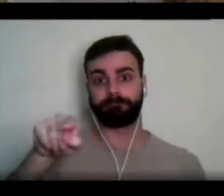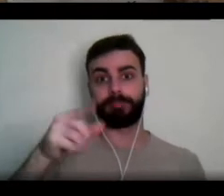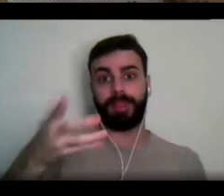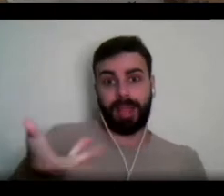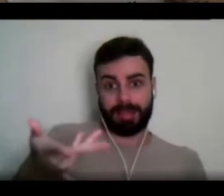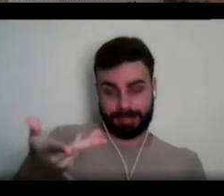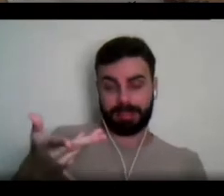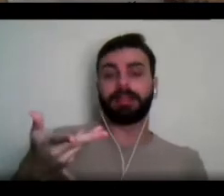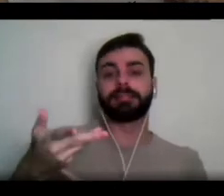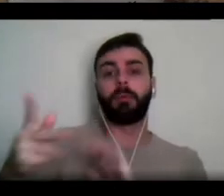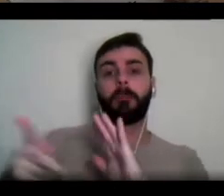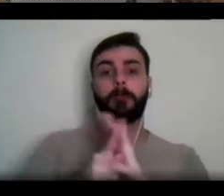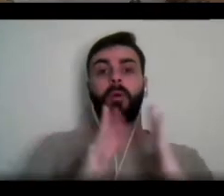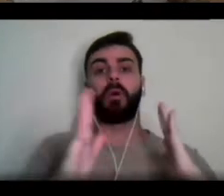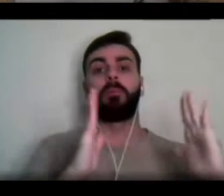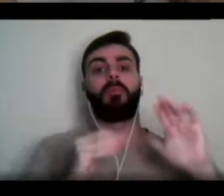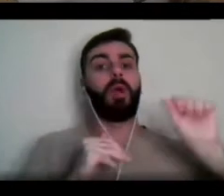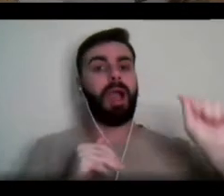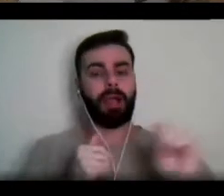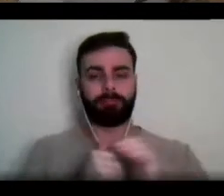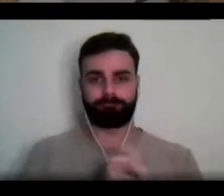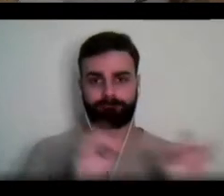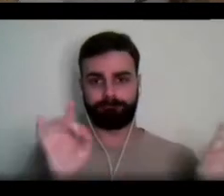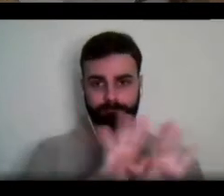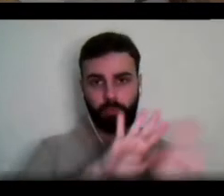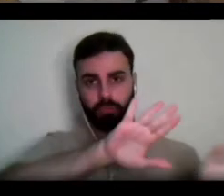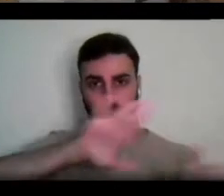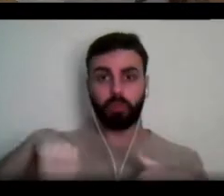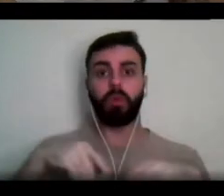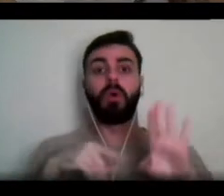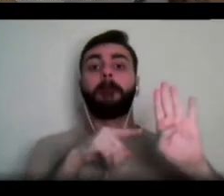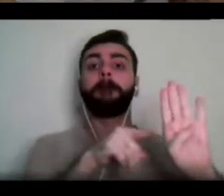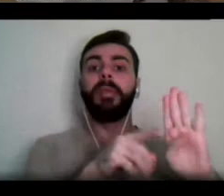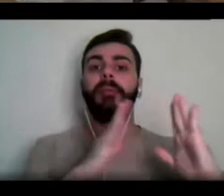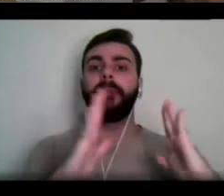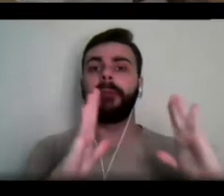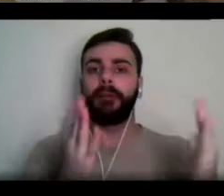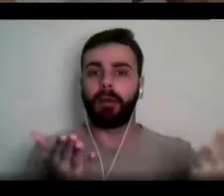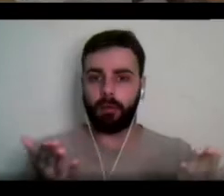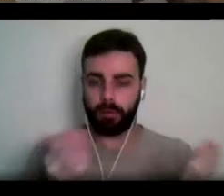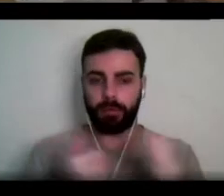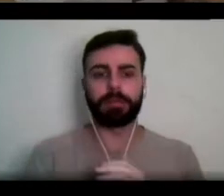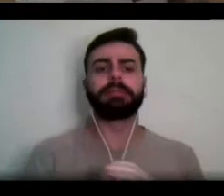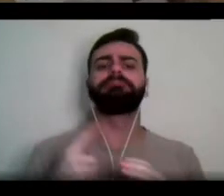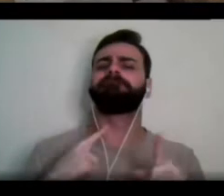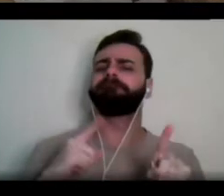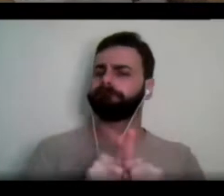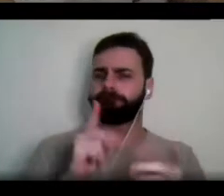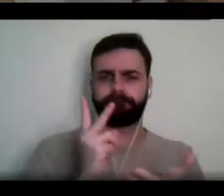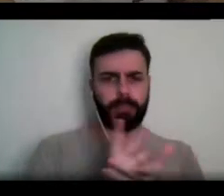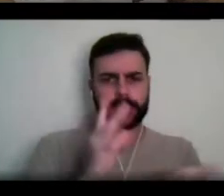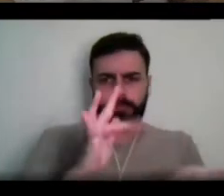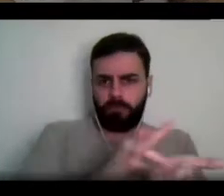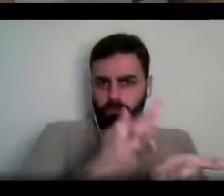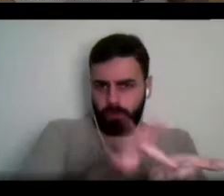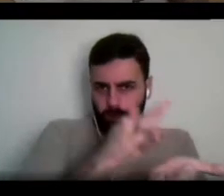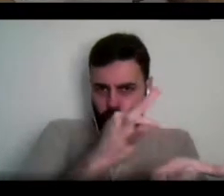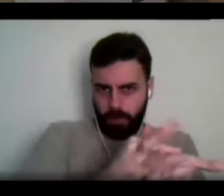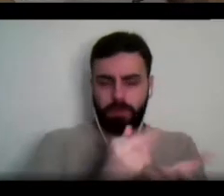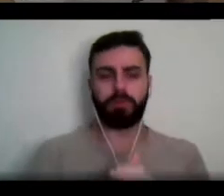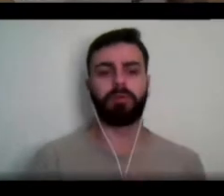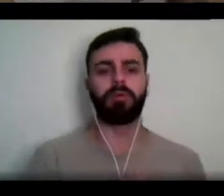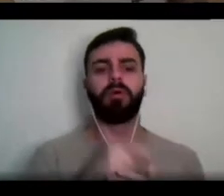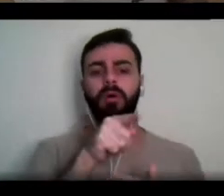metros por segundo ao quadrado. Isso aqui é a aceleração média na etapa A. Na etapa B, eu faço a mesma